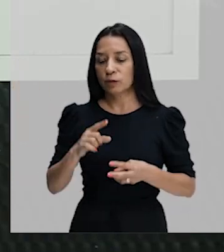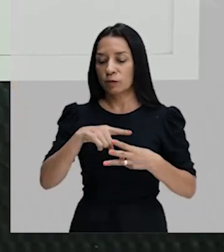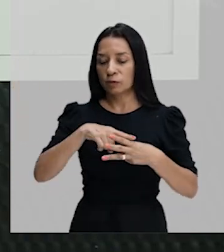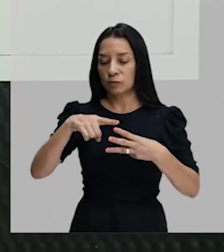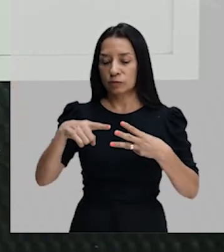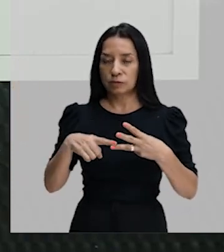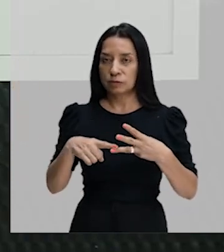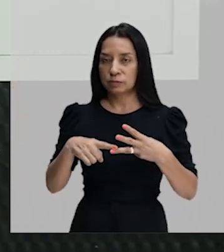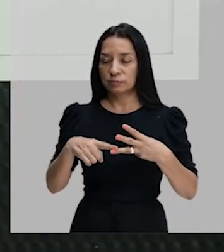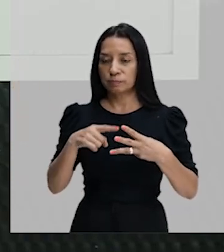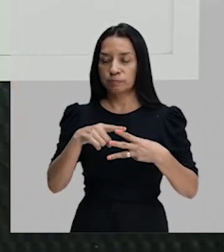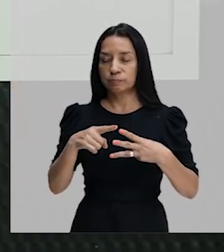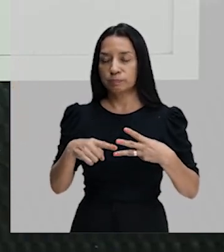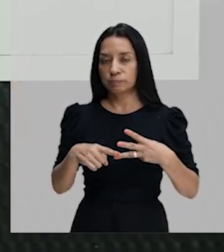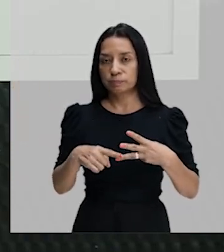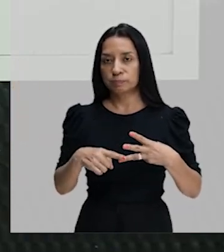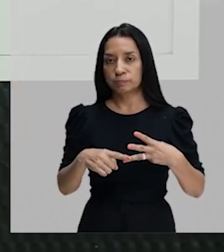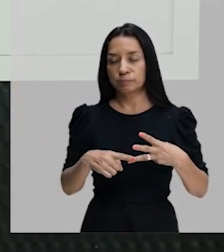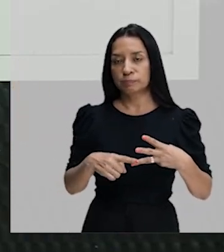diagonal, né?